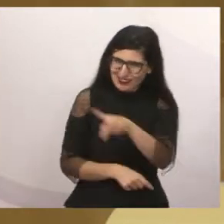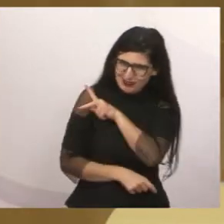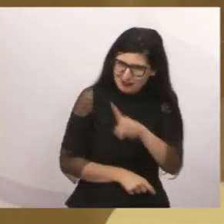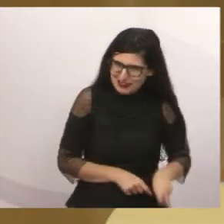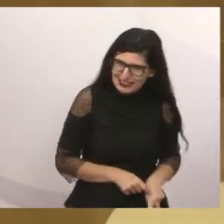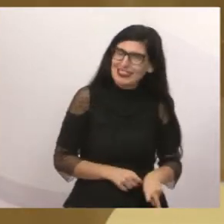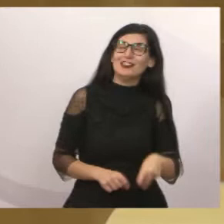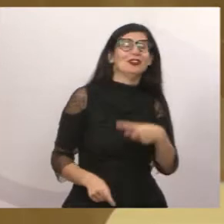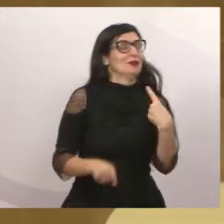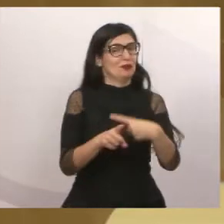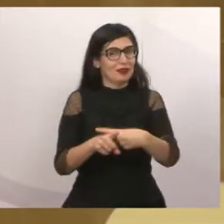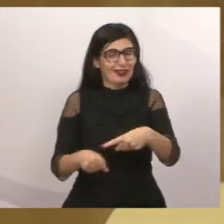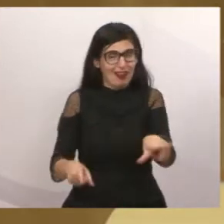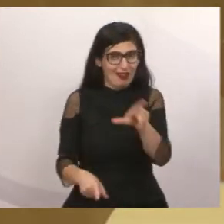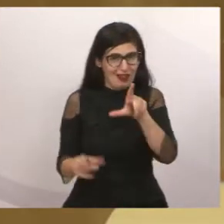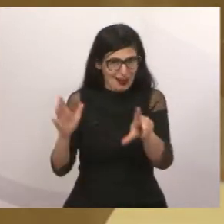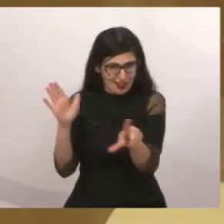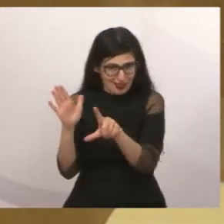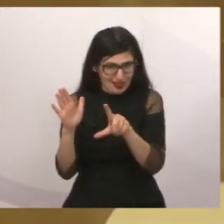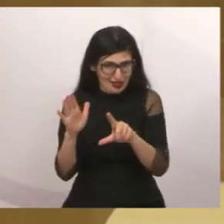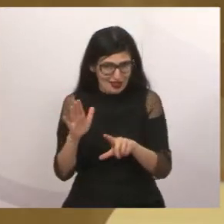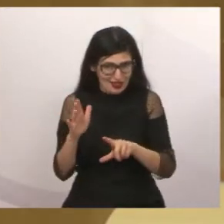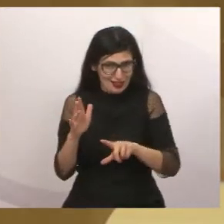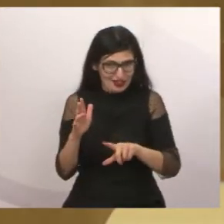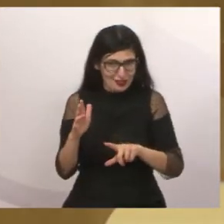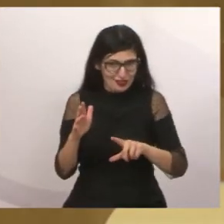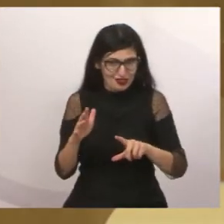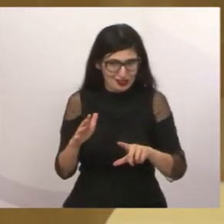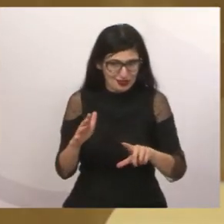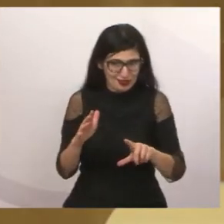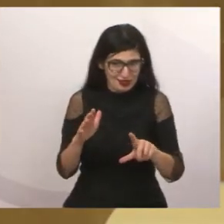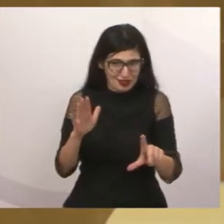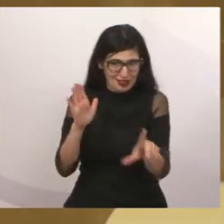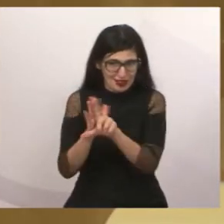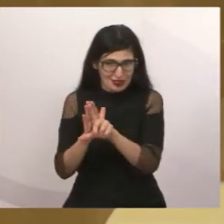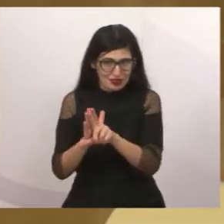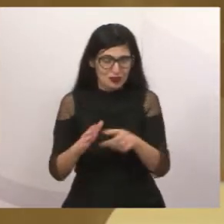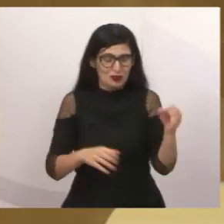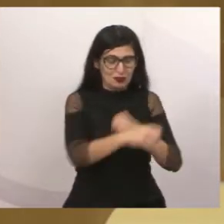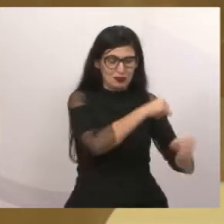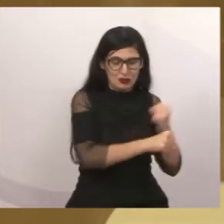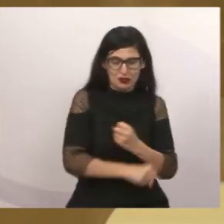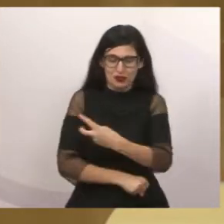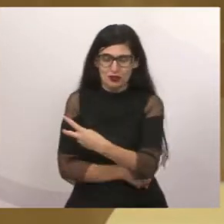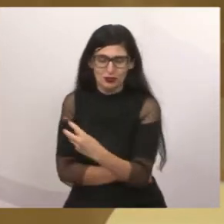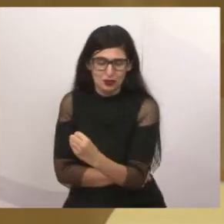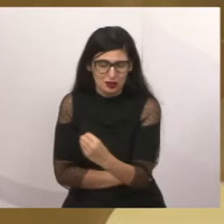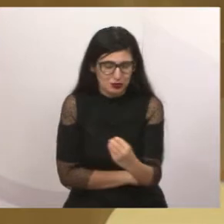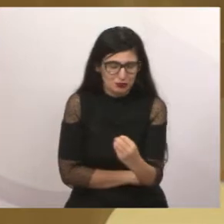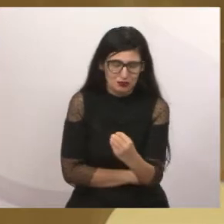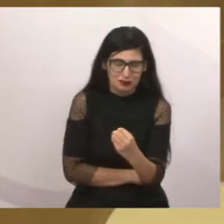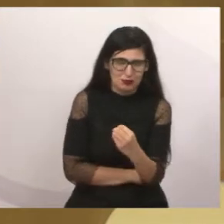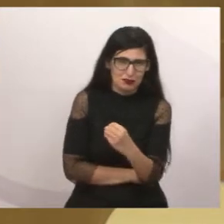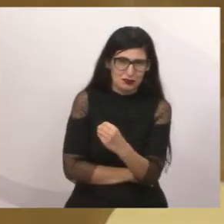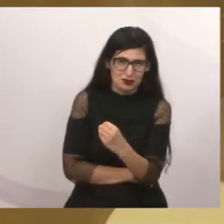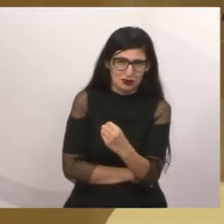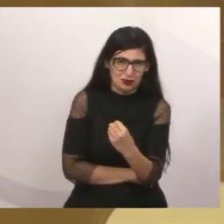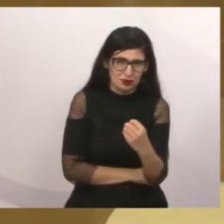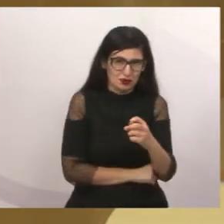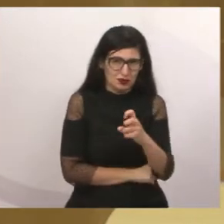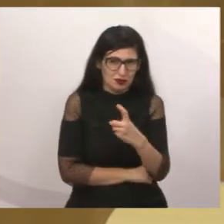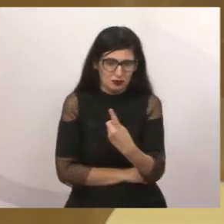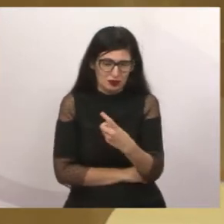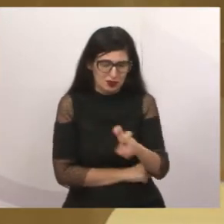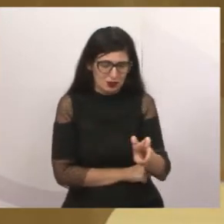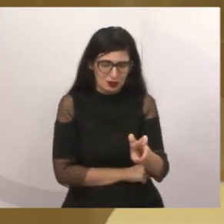temos uma legislação de 2015 que ela fala assim, toda a função, todo o